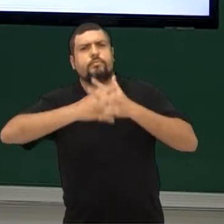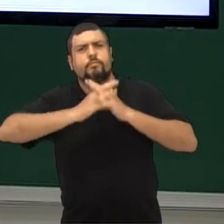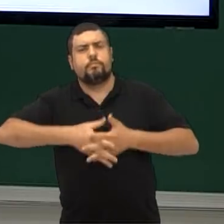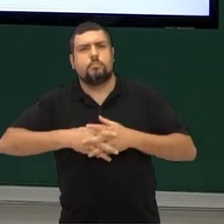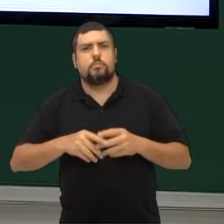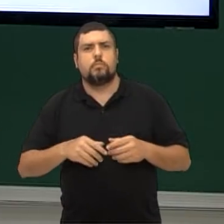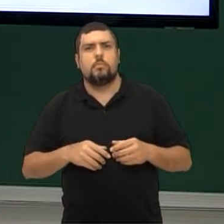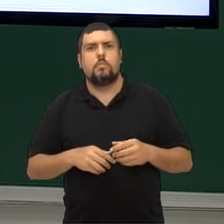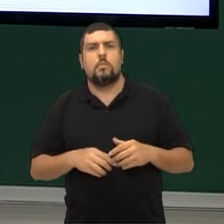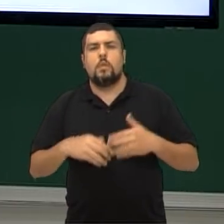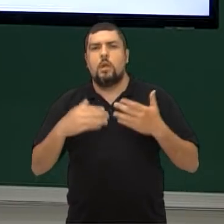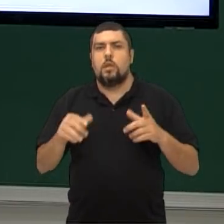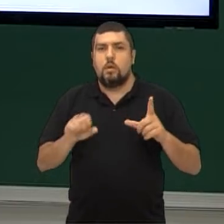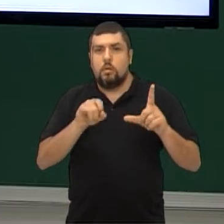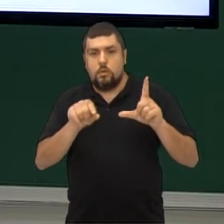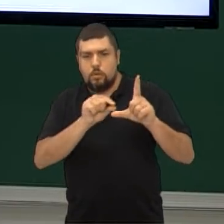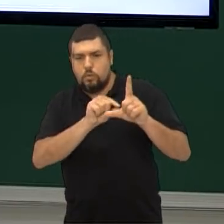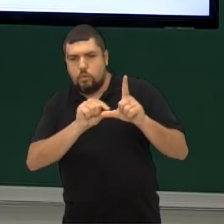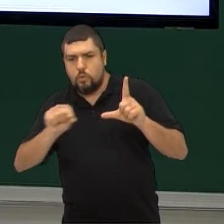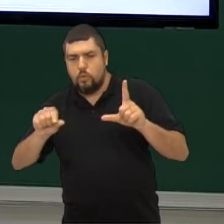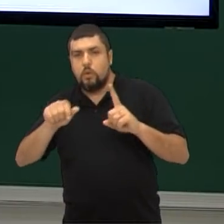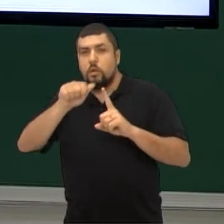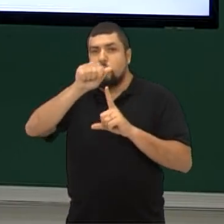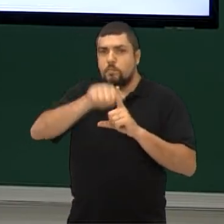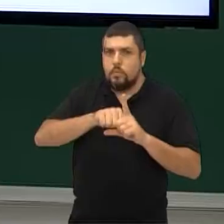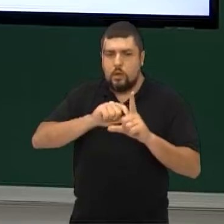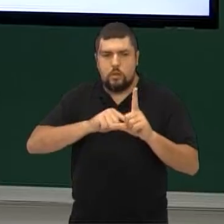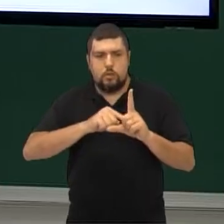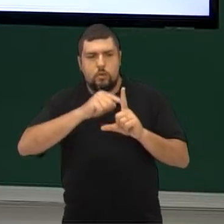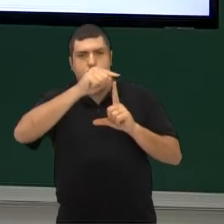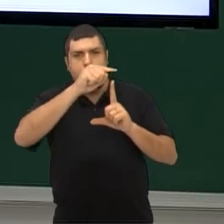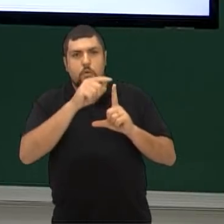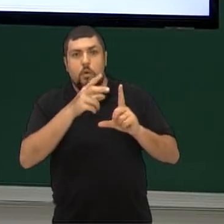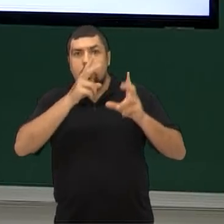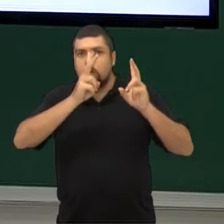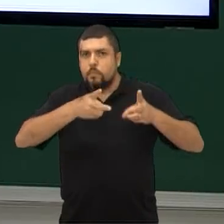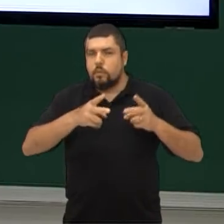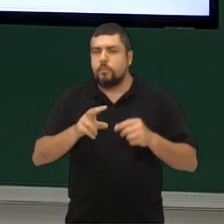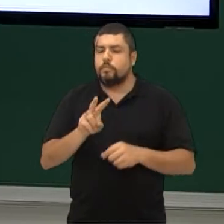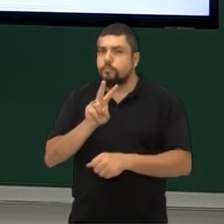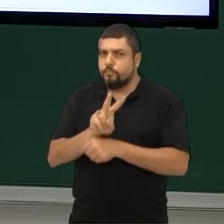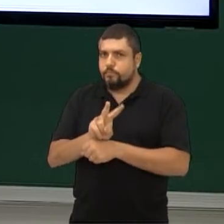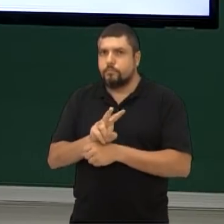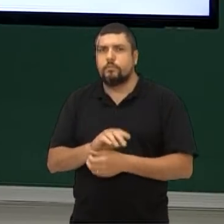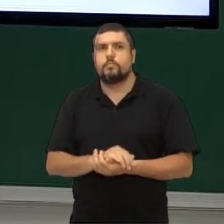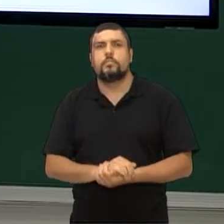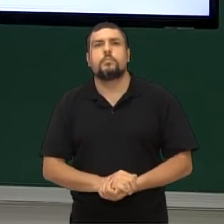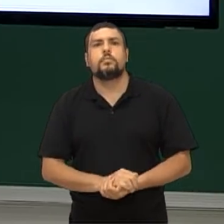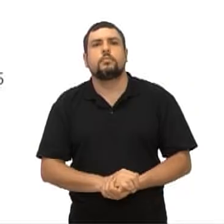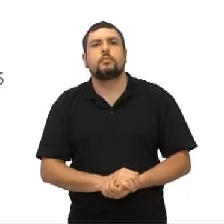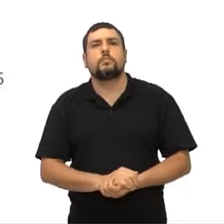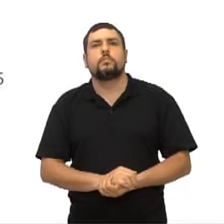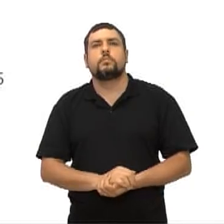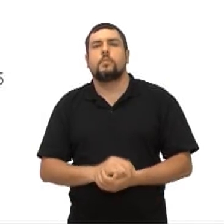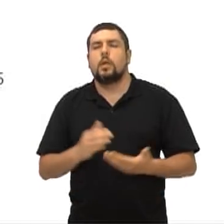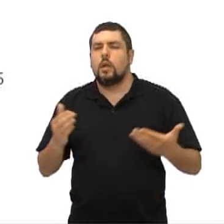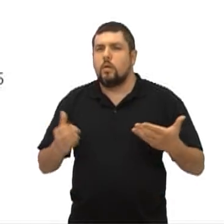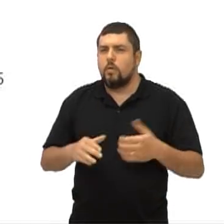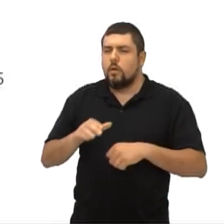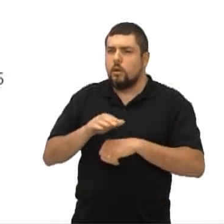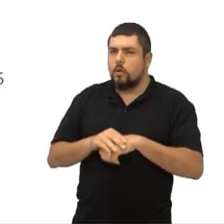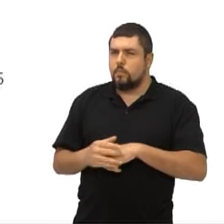o eixo de meses na horizontal, vocês não podem inverter aqui. Prestem atenção. Eu vou passar mais um